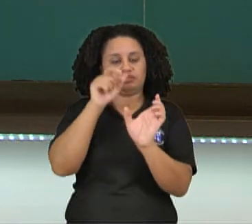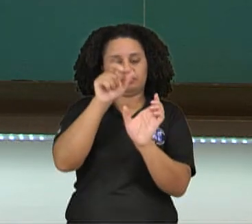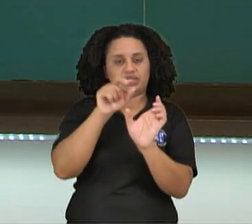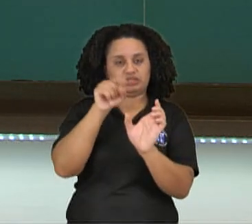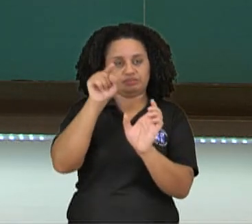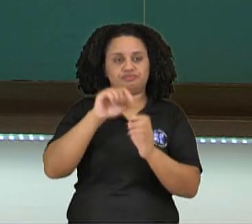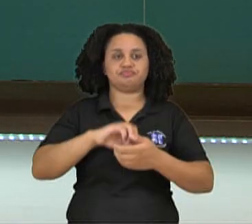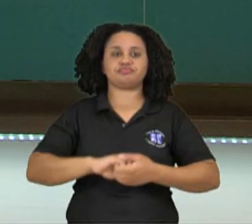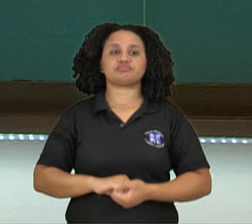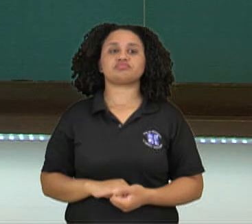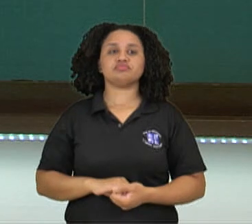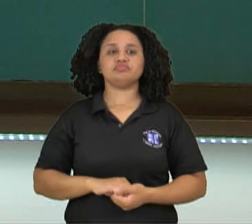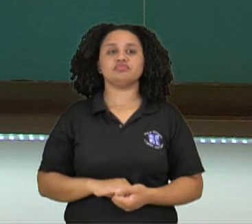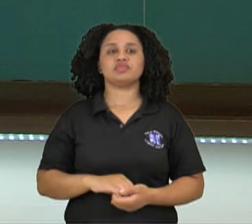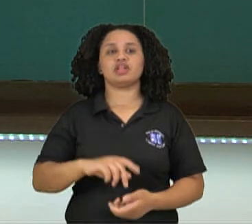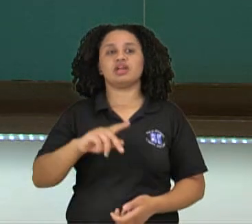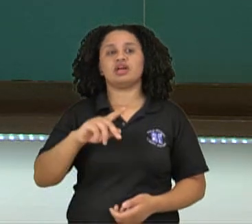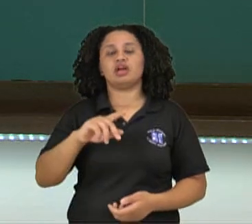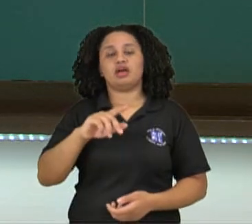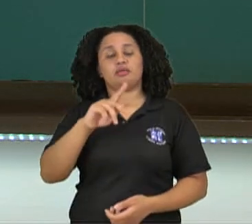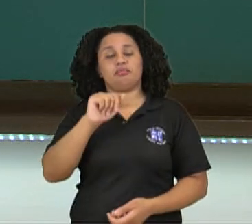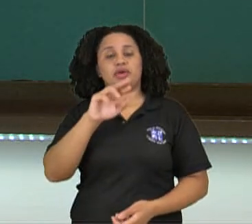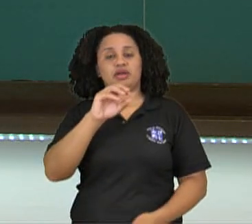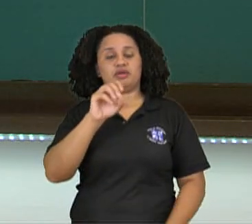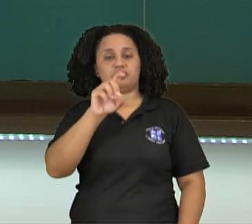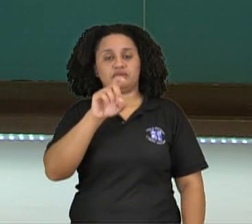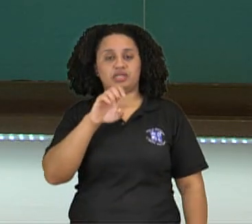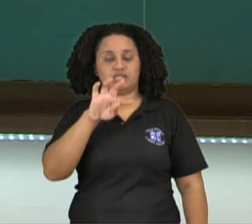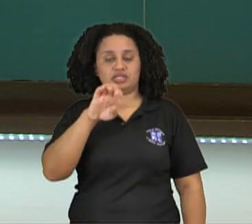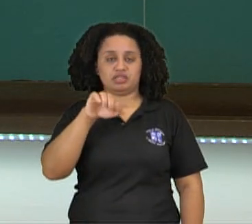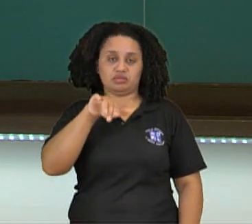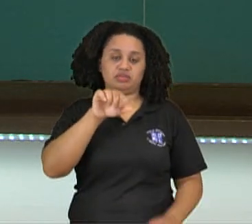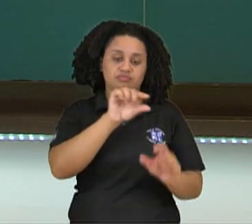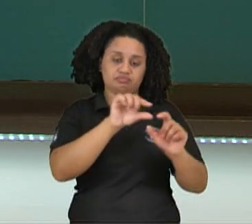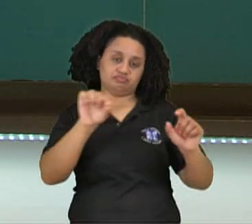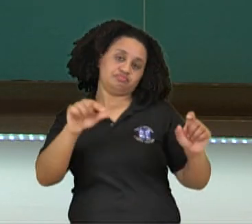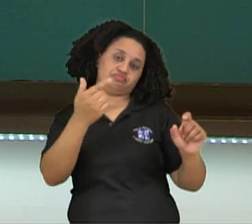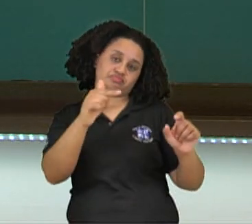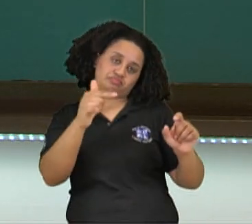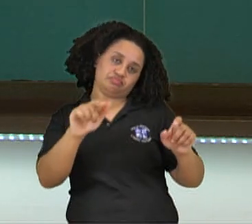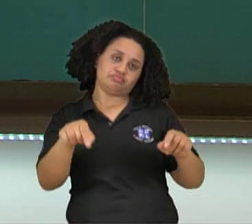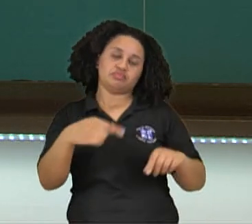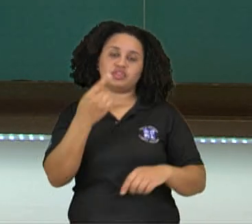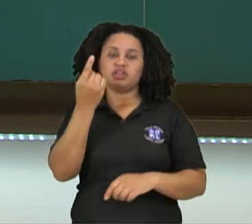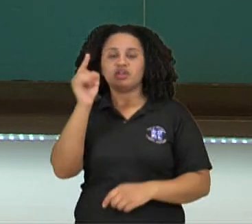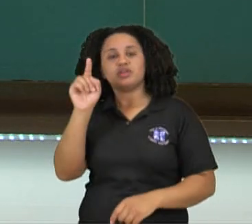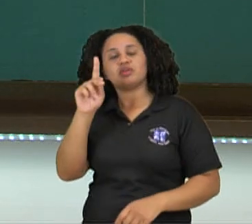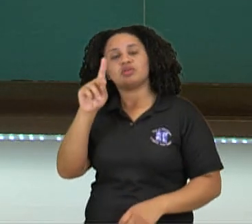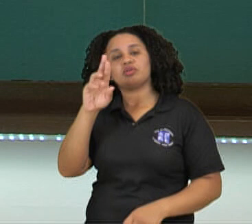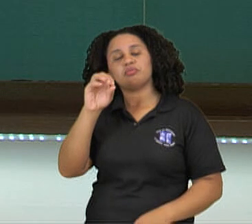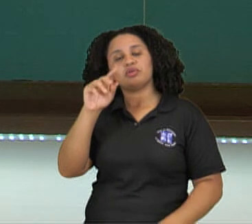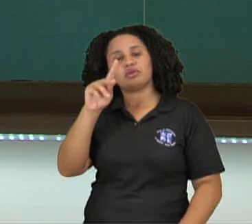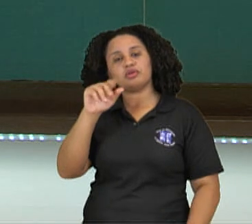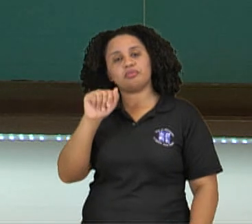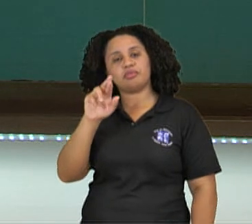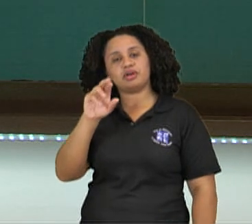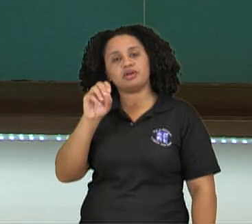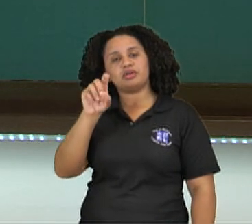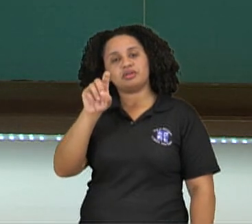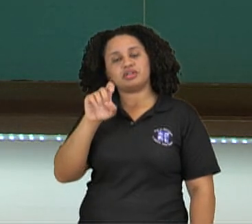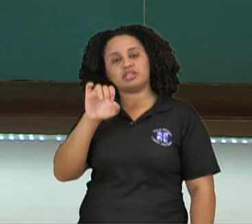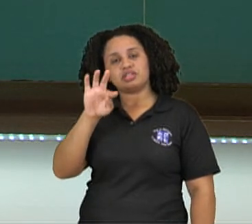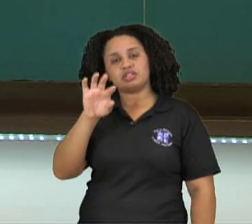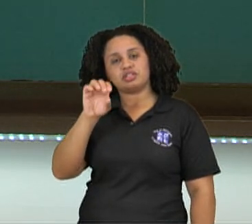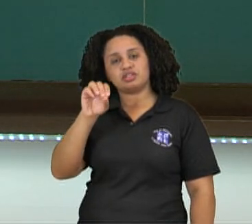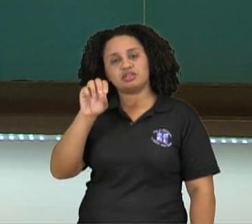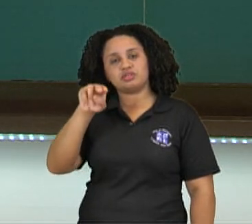ok? Paroxítona nós não temos nenhum caso, né? E a gente tem aqui, para as proparoxítonas, né,